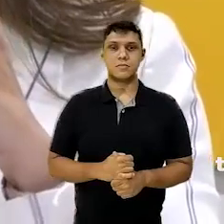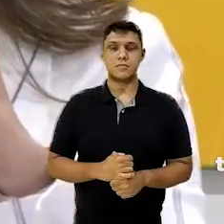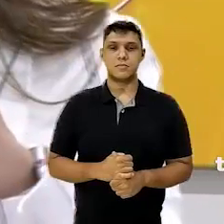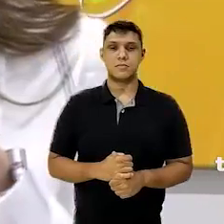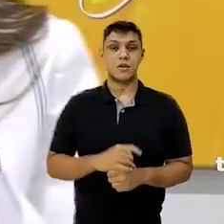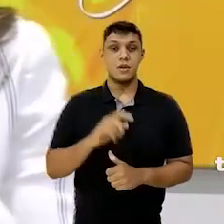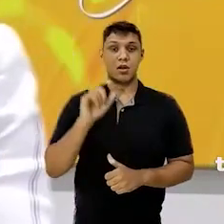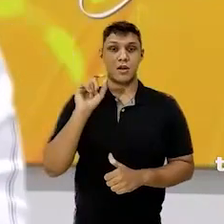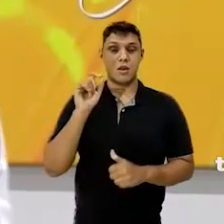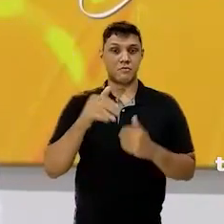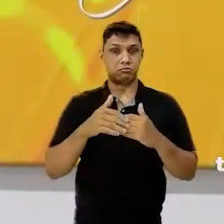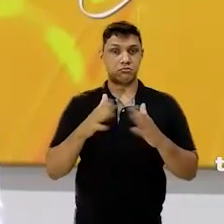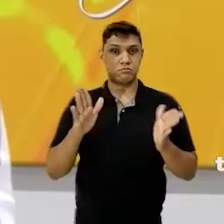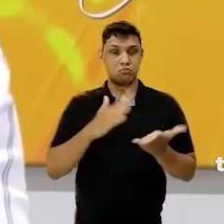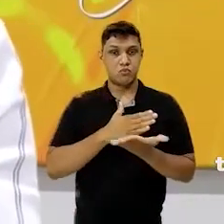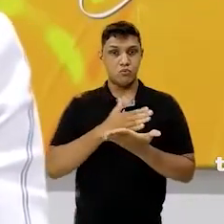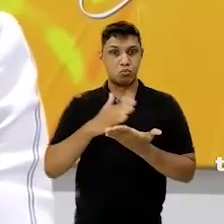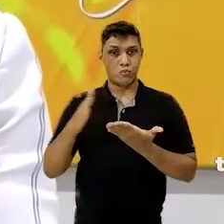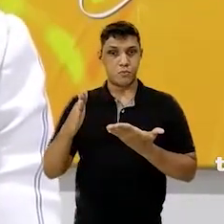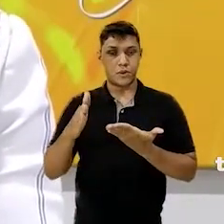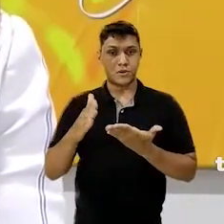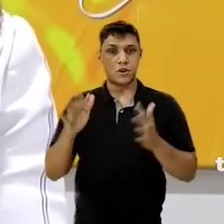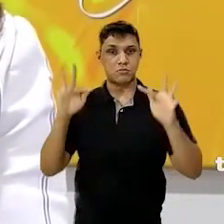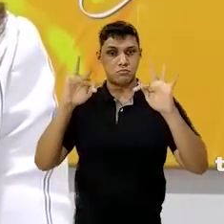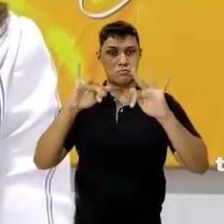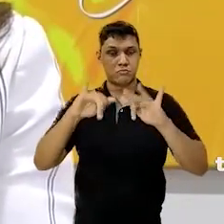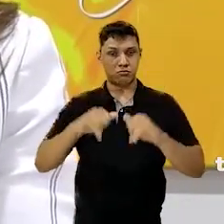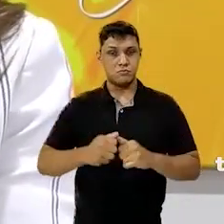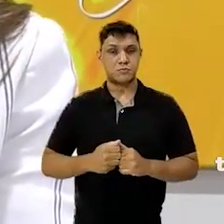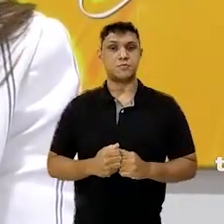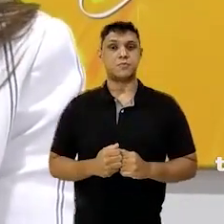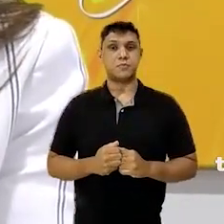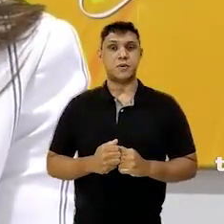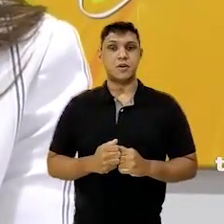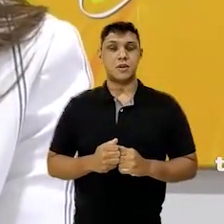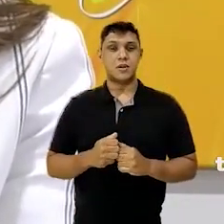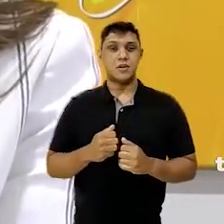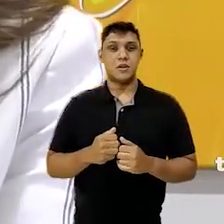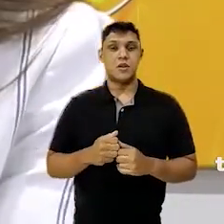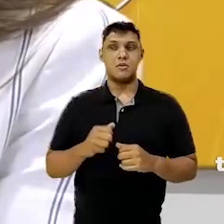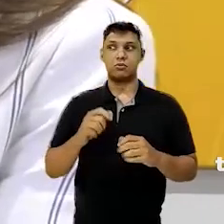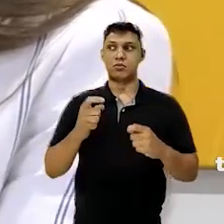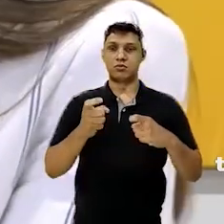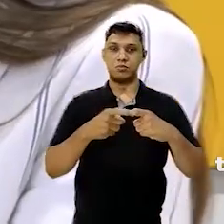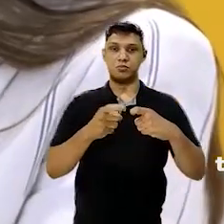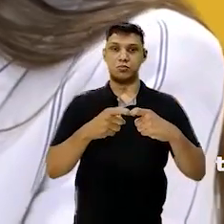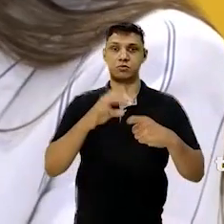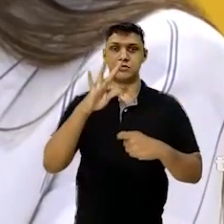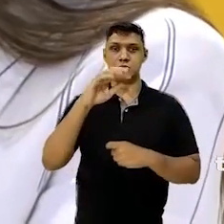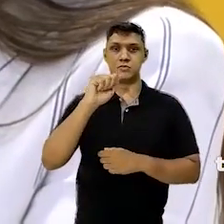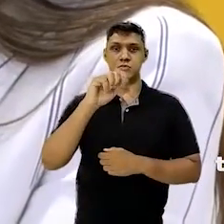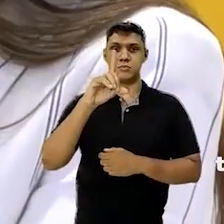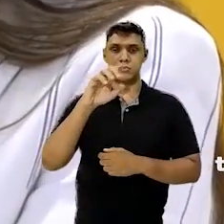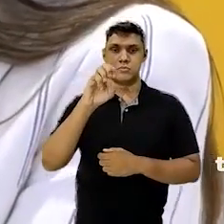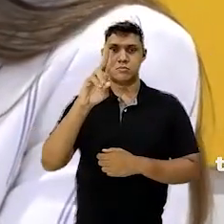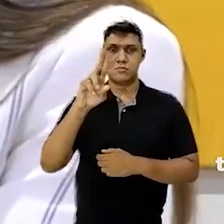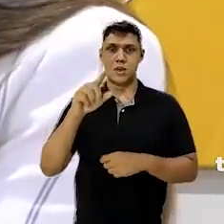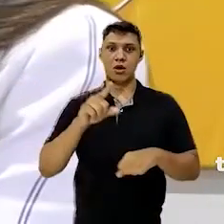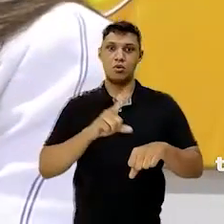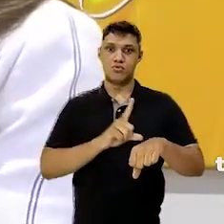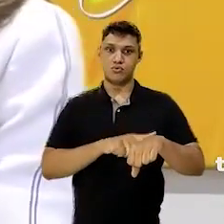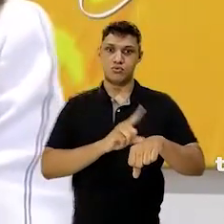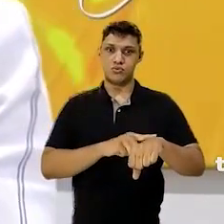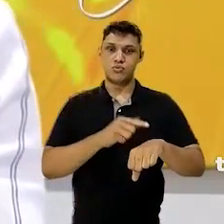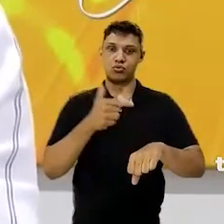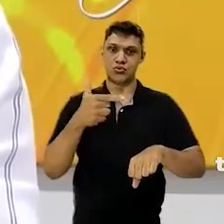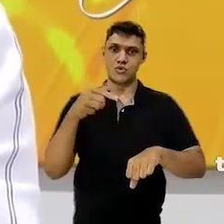Quem vai abrir esta rodada trazendo suas considerações finais é o candidato Dr. Tadeu. O seu tempo é de